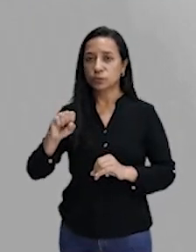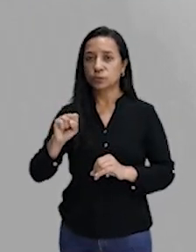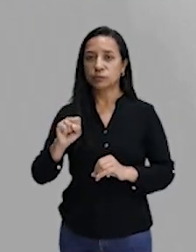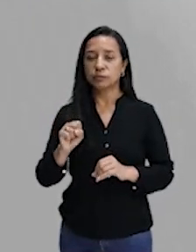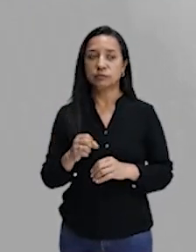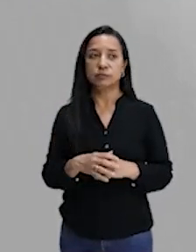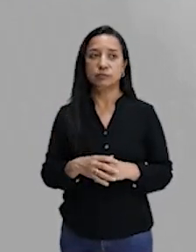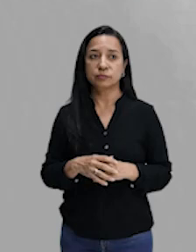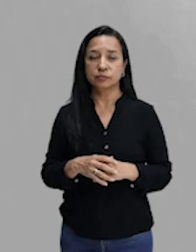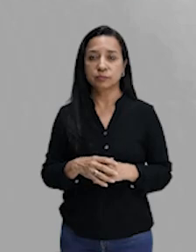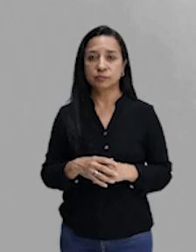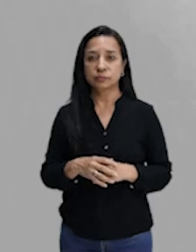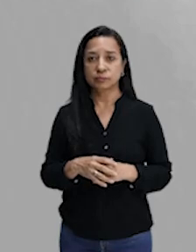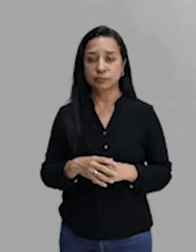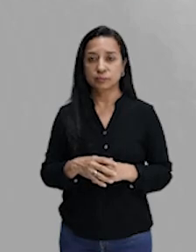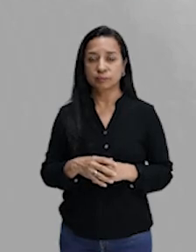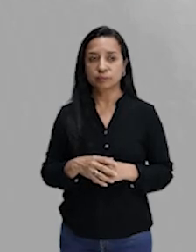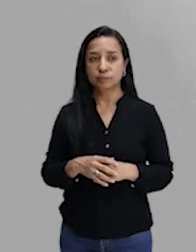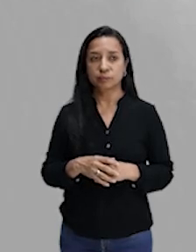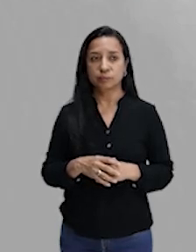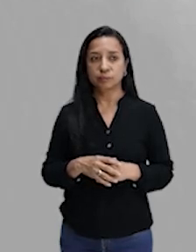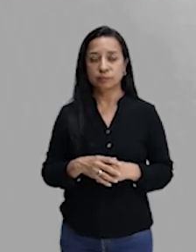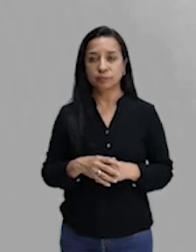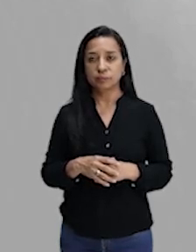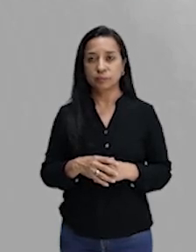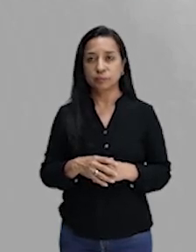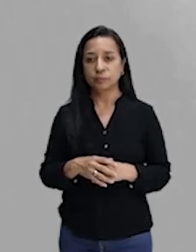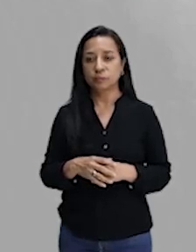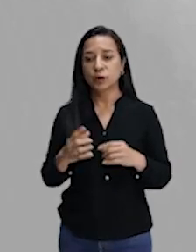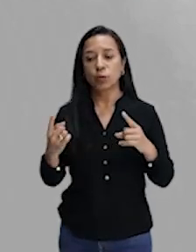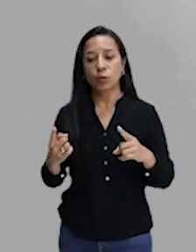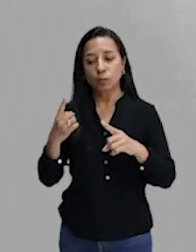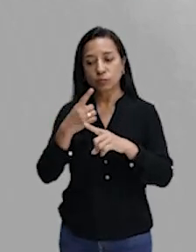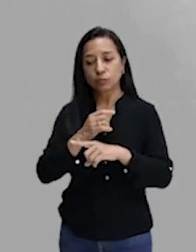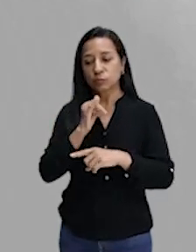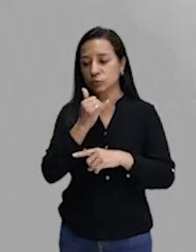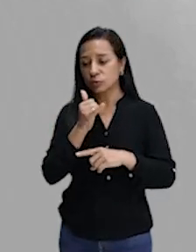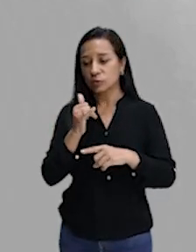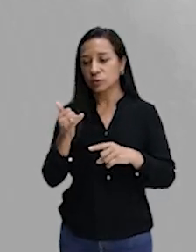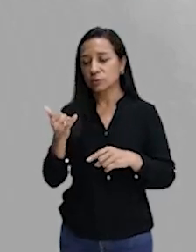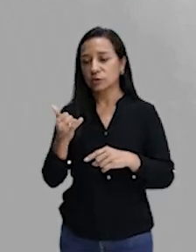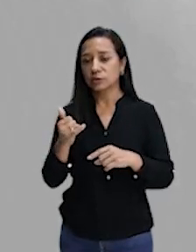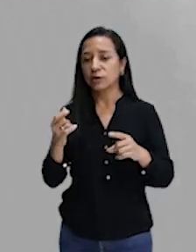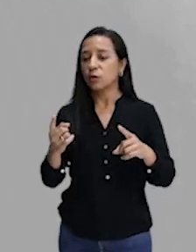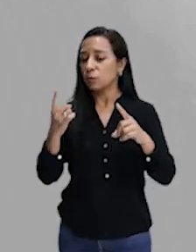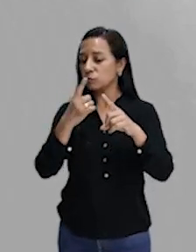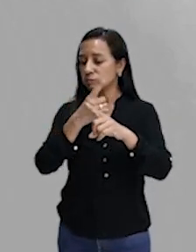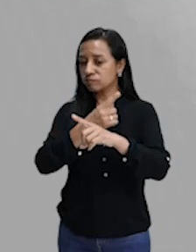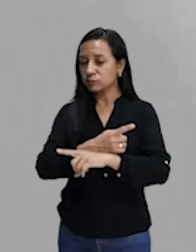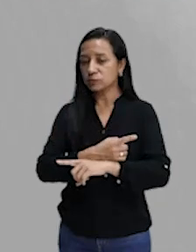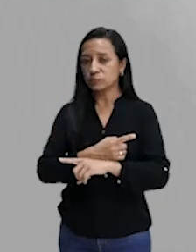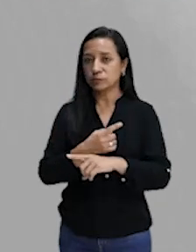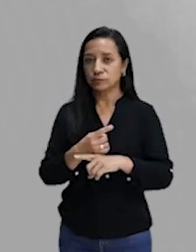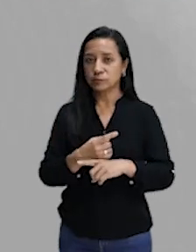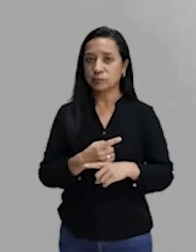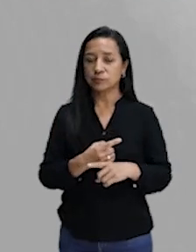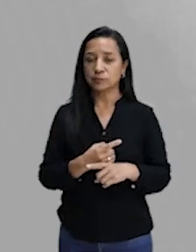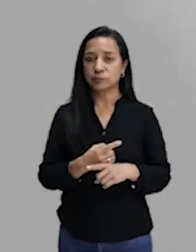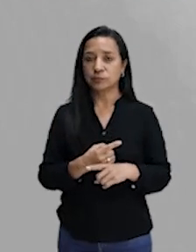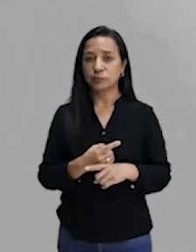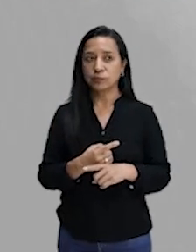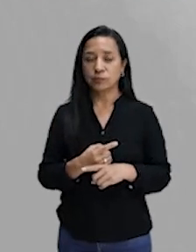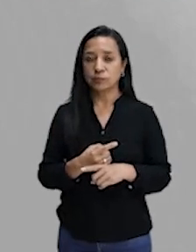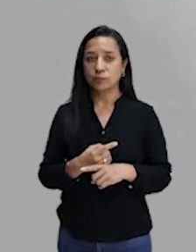ok Lembrando que a corrente elétrica é o contrário né o fenômeno que acontece ao contrário né